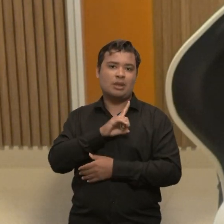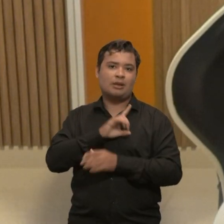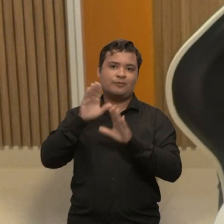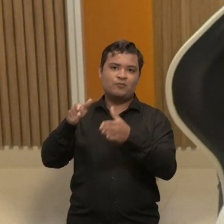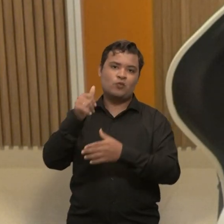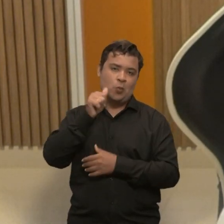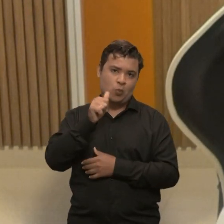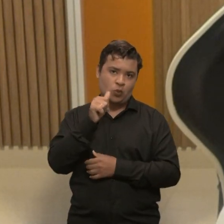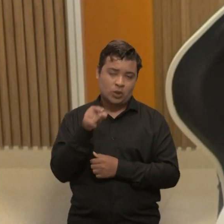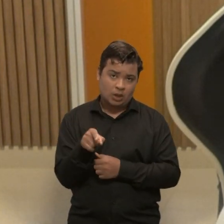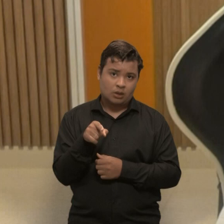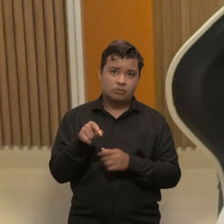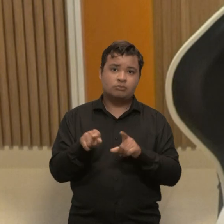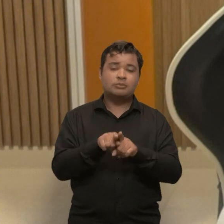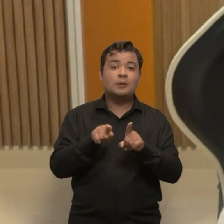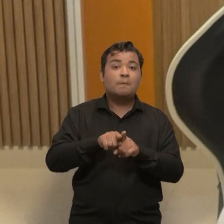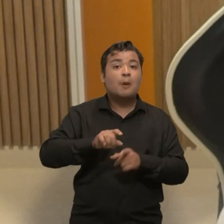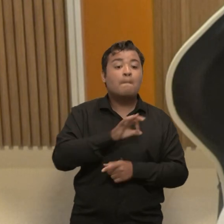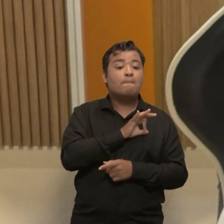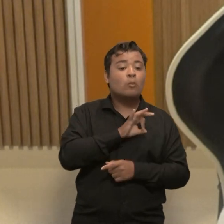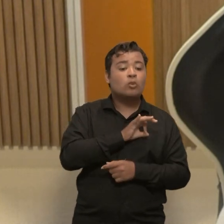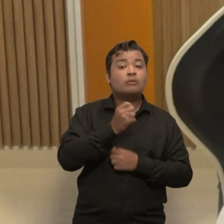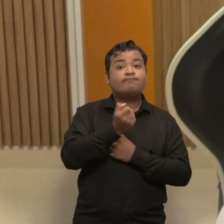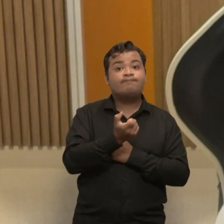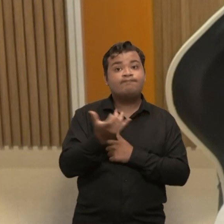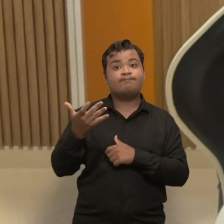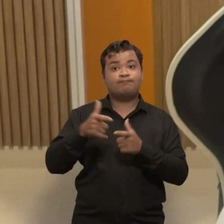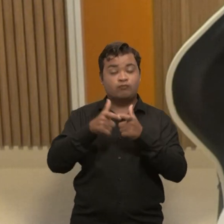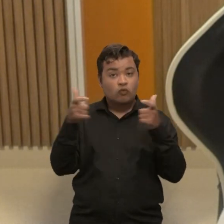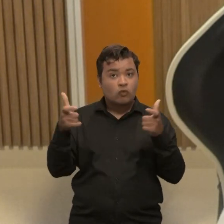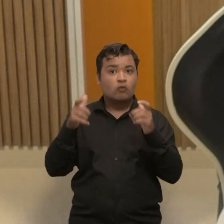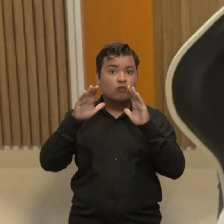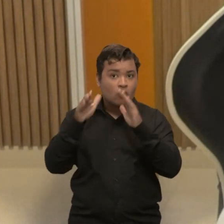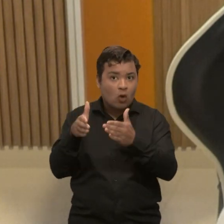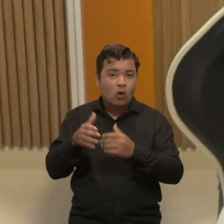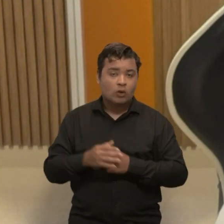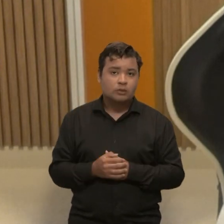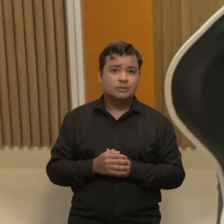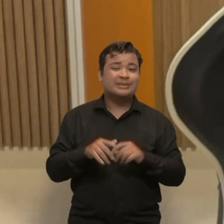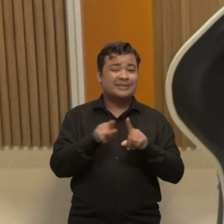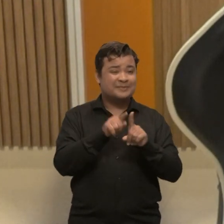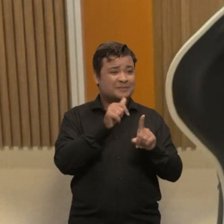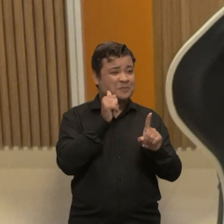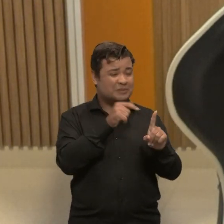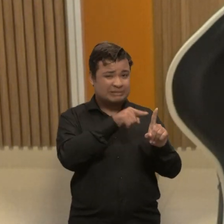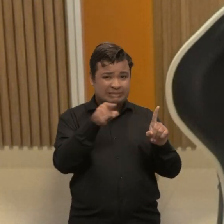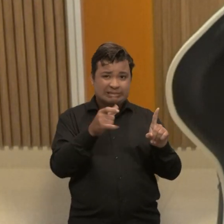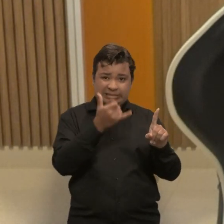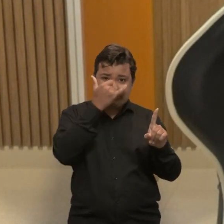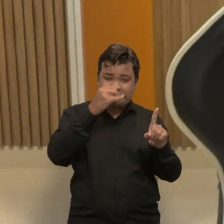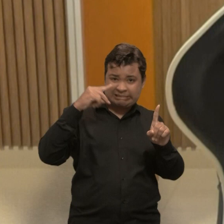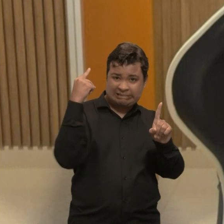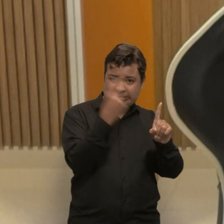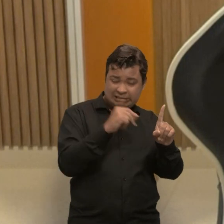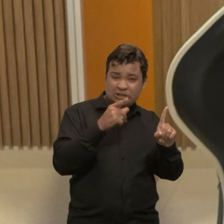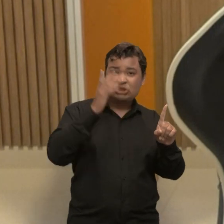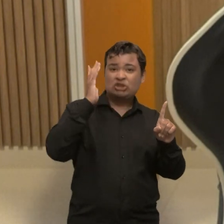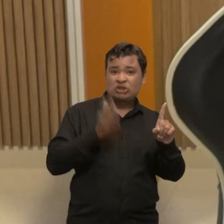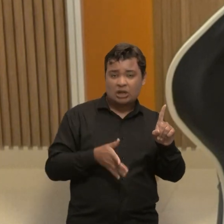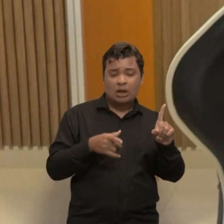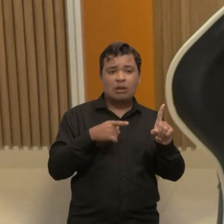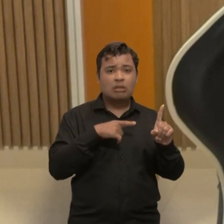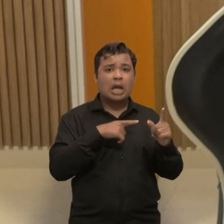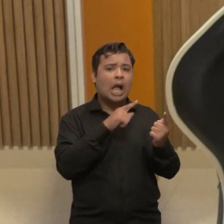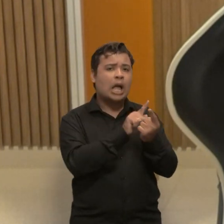delegacias, o atendimento dessas mulheres agressoras. Nós temos aí, nós estamos falando